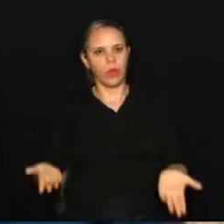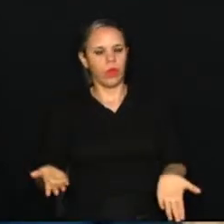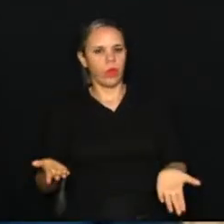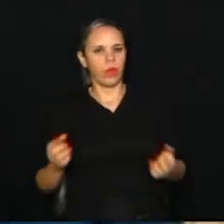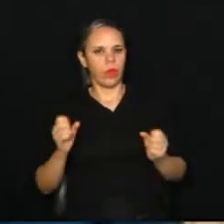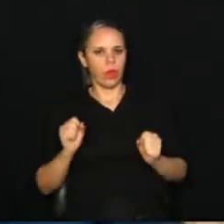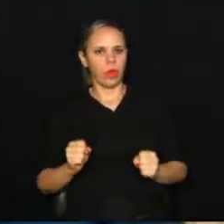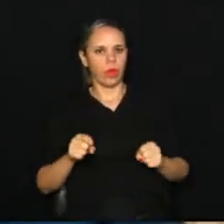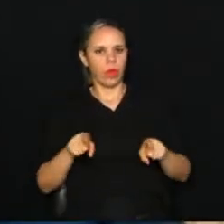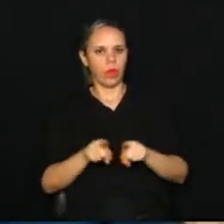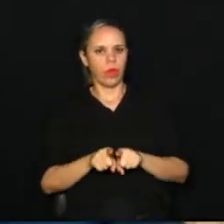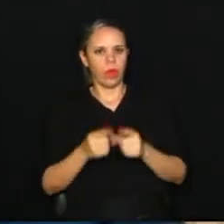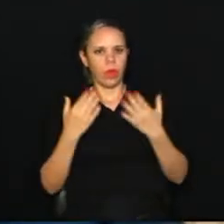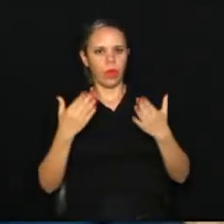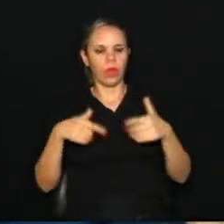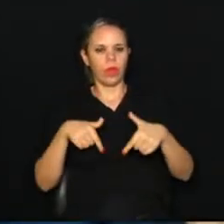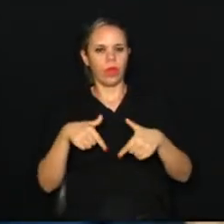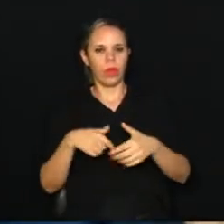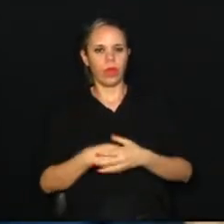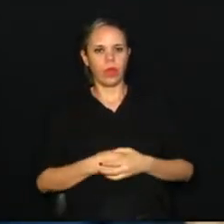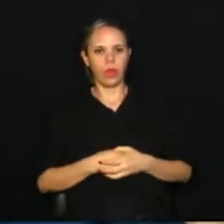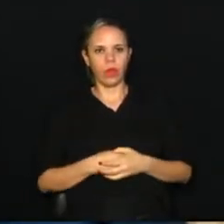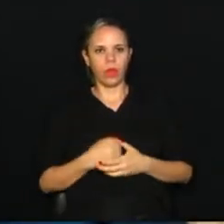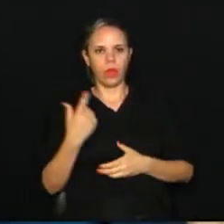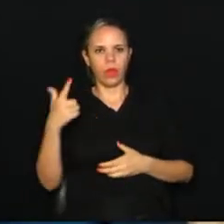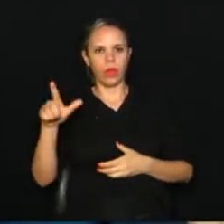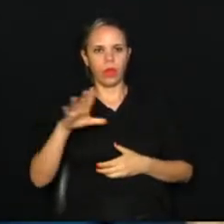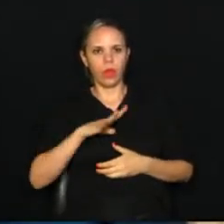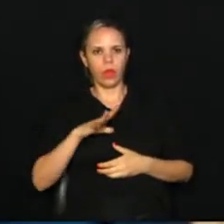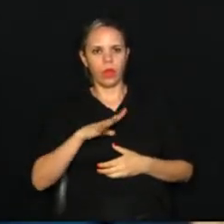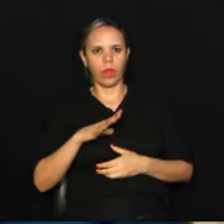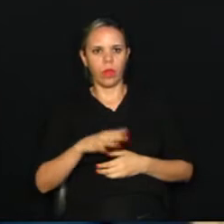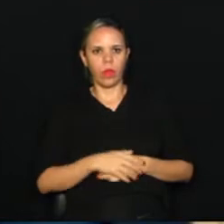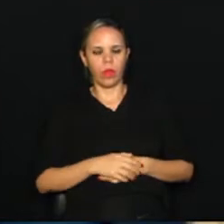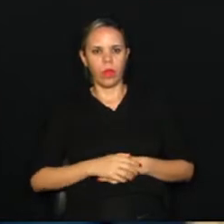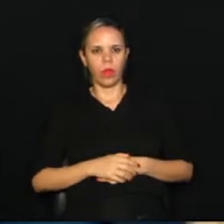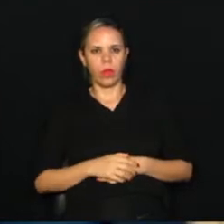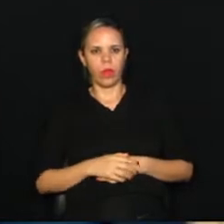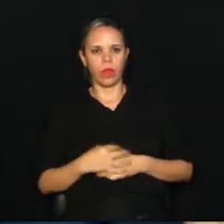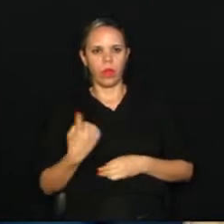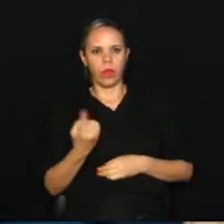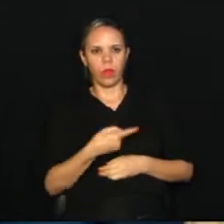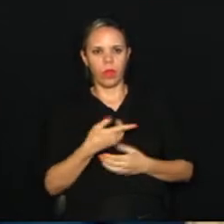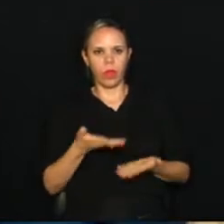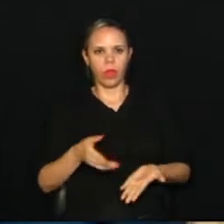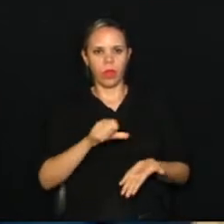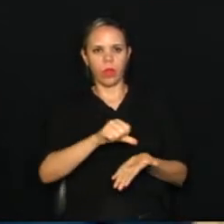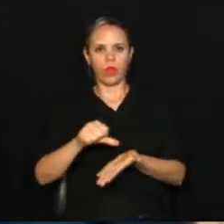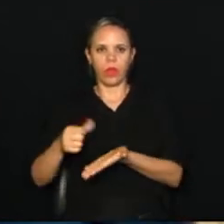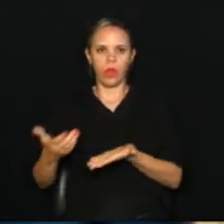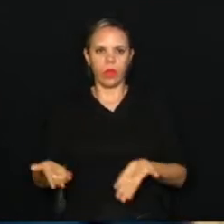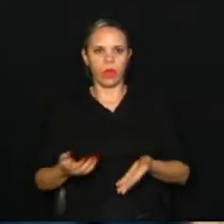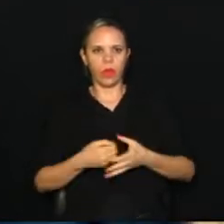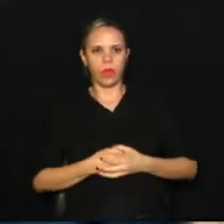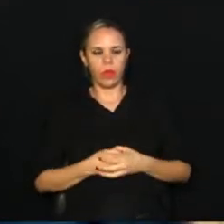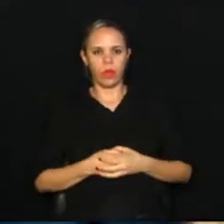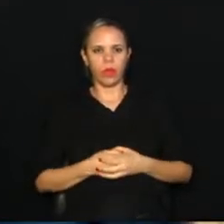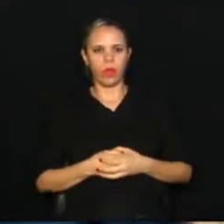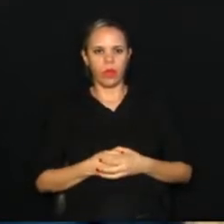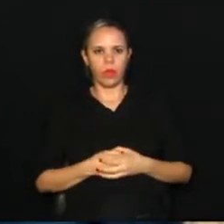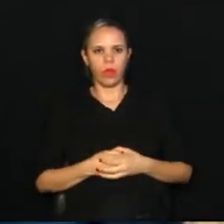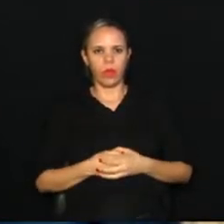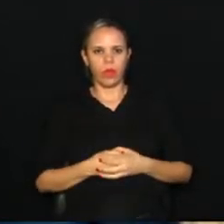poder também prestar serviços a outras cidades da nossa região.